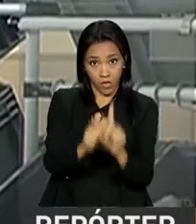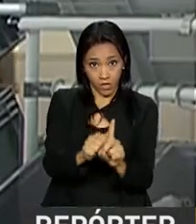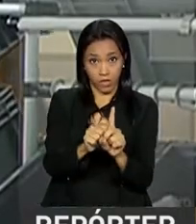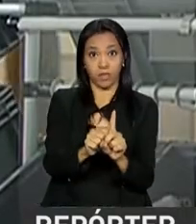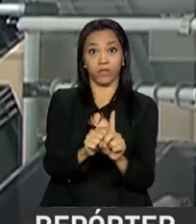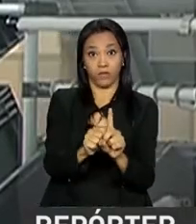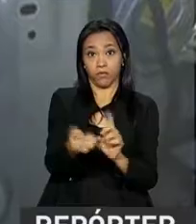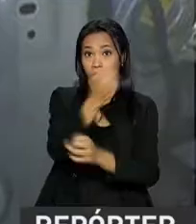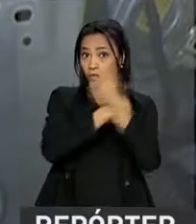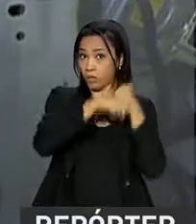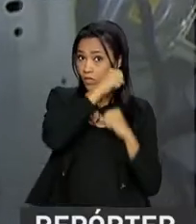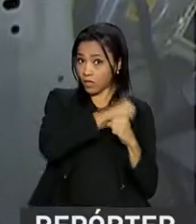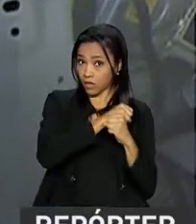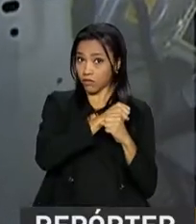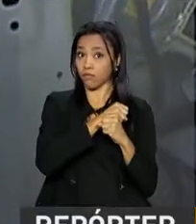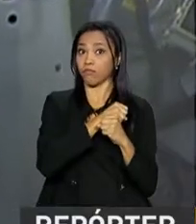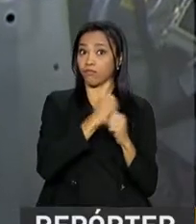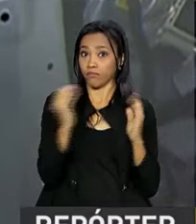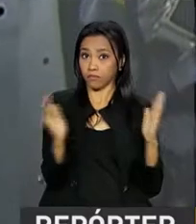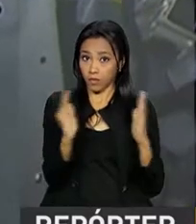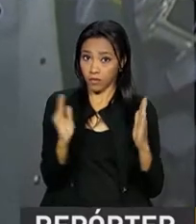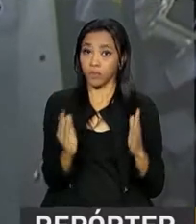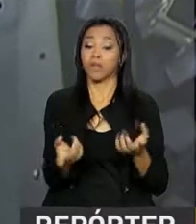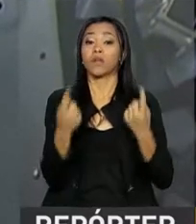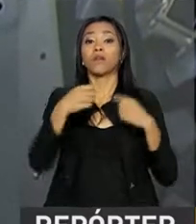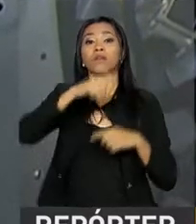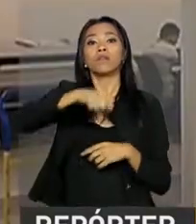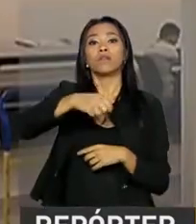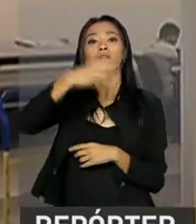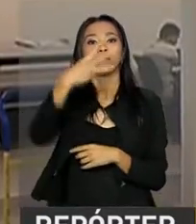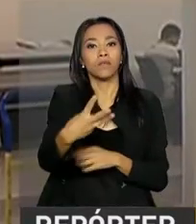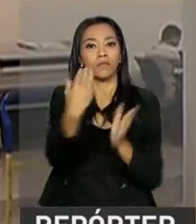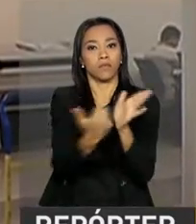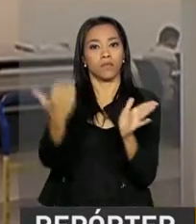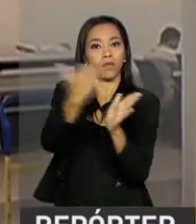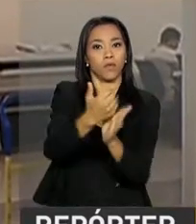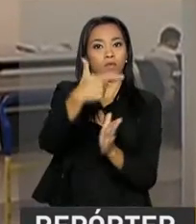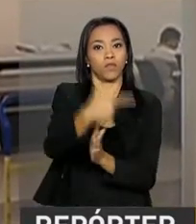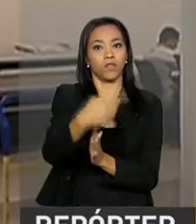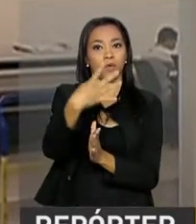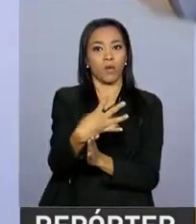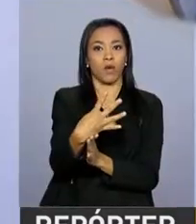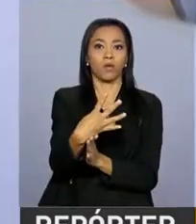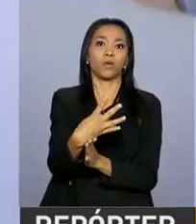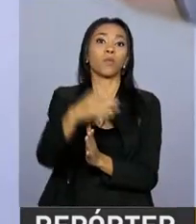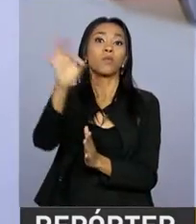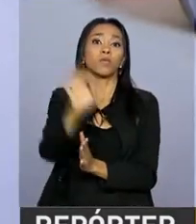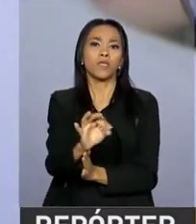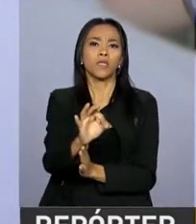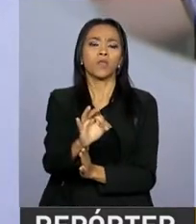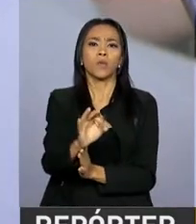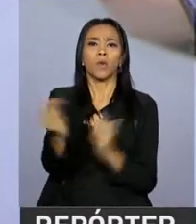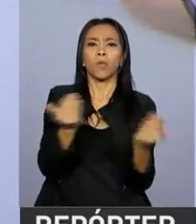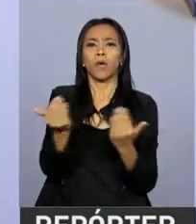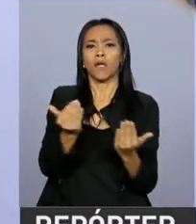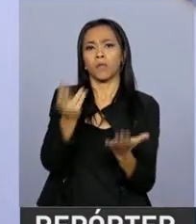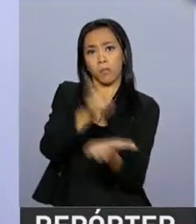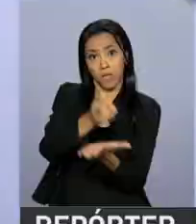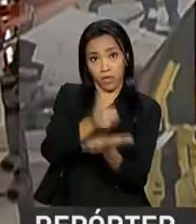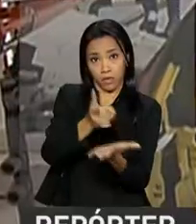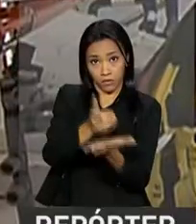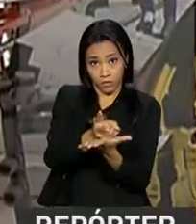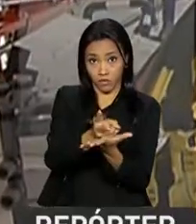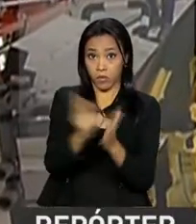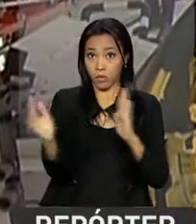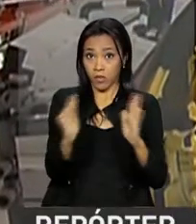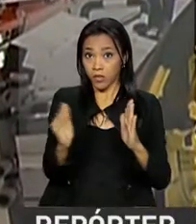passado no trimestre o aumento foi de 24 por cento quando comparado ao mesmo período de 2006 de